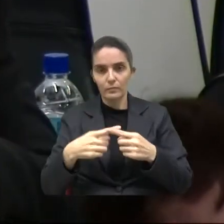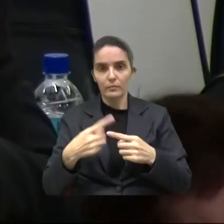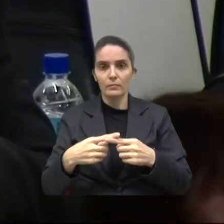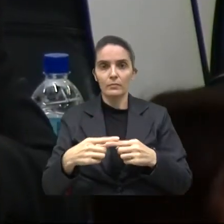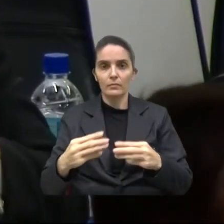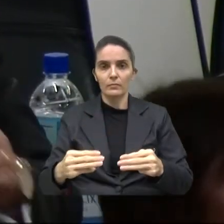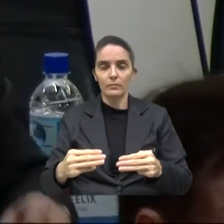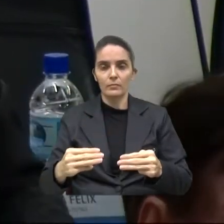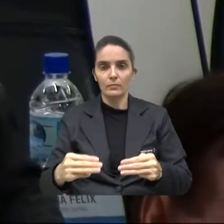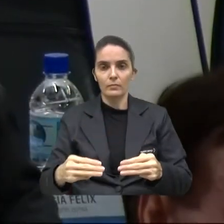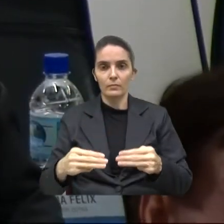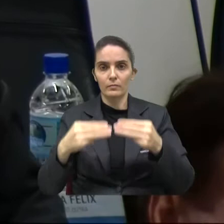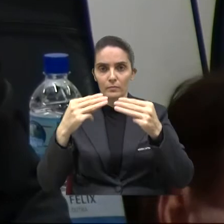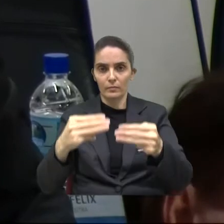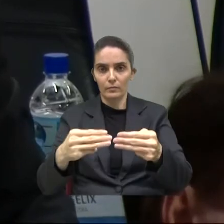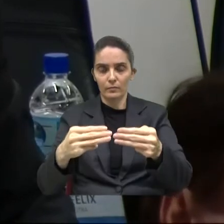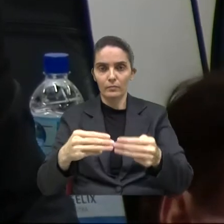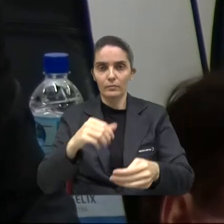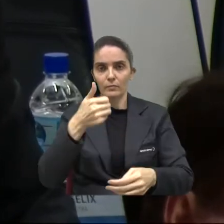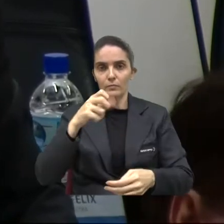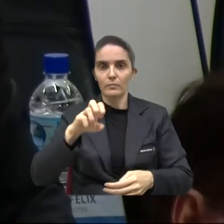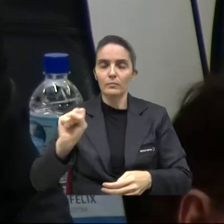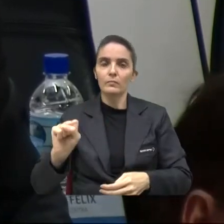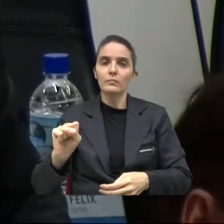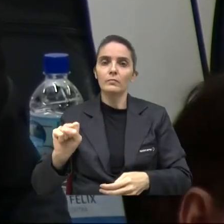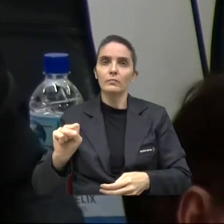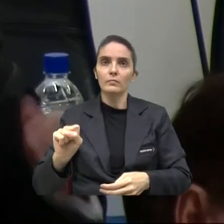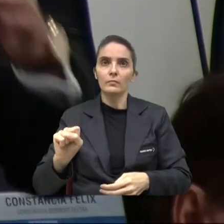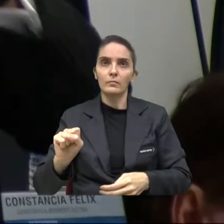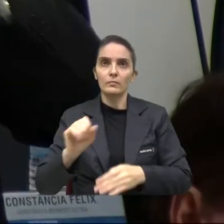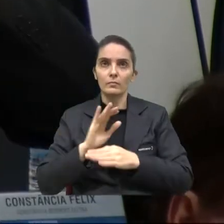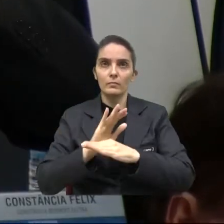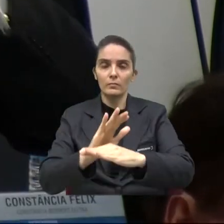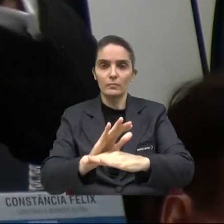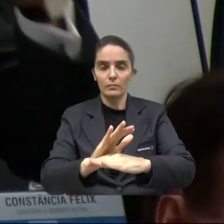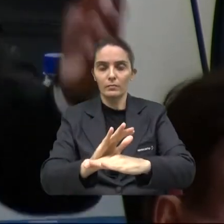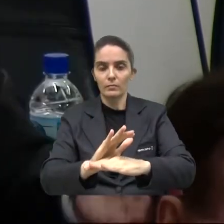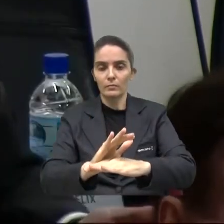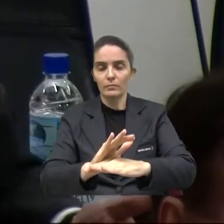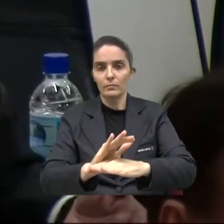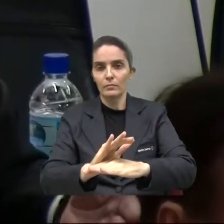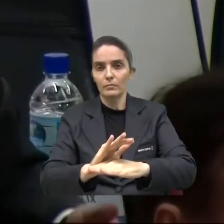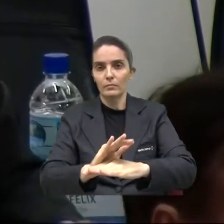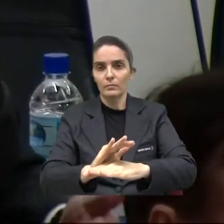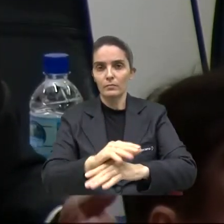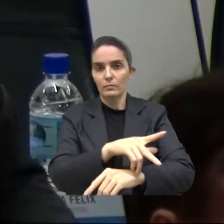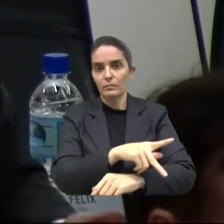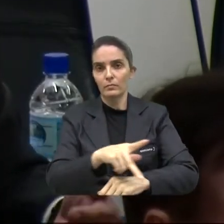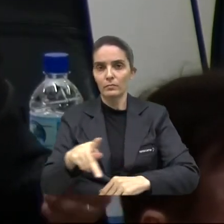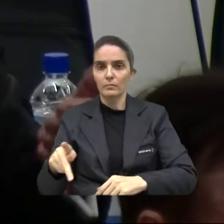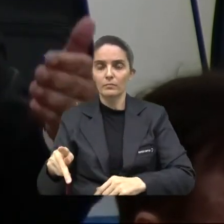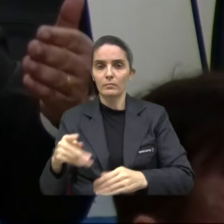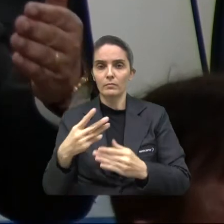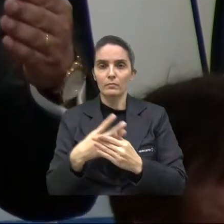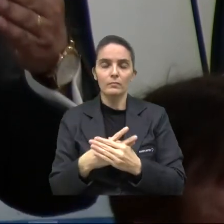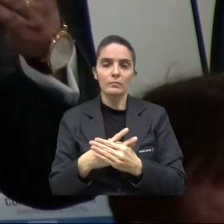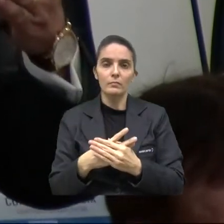número 158 que apoia a decisão do presidente da